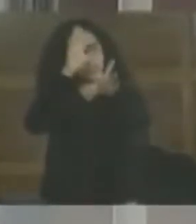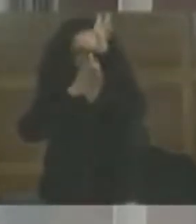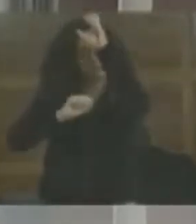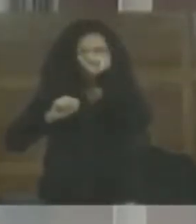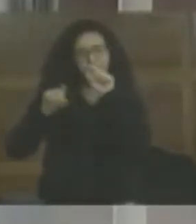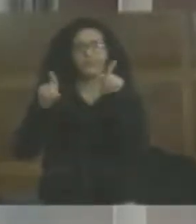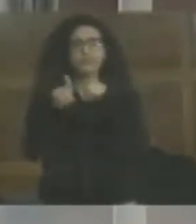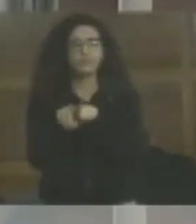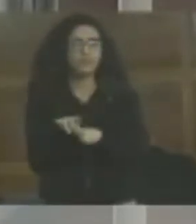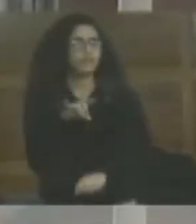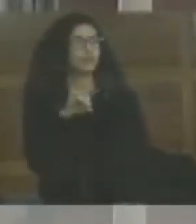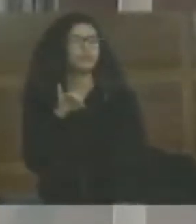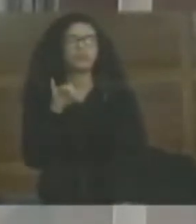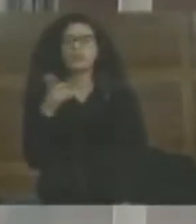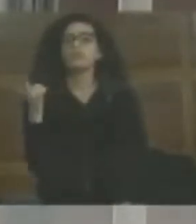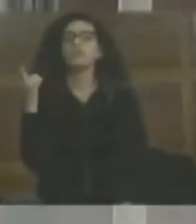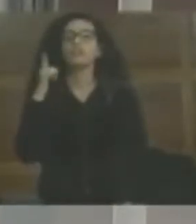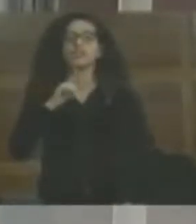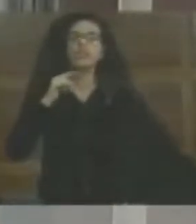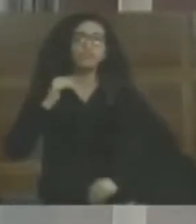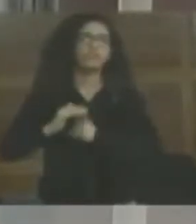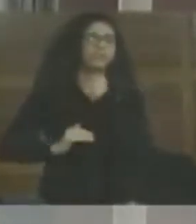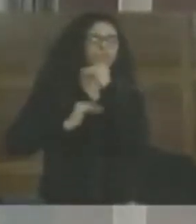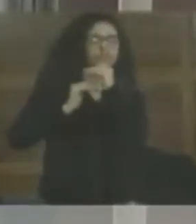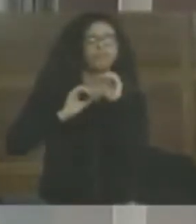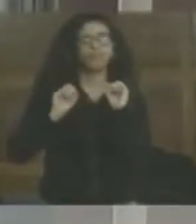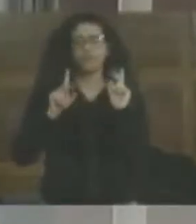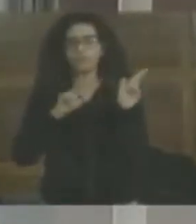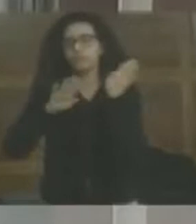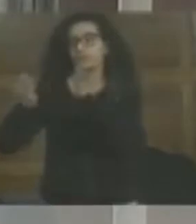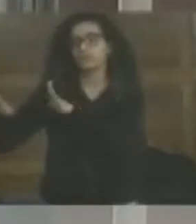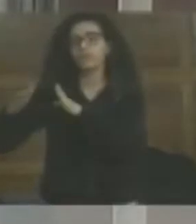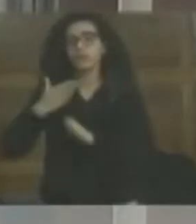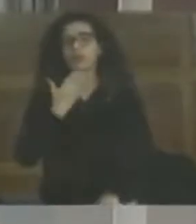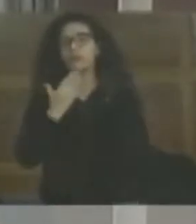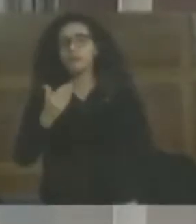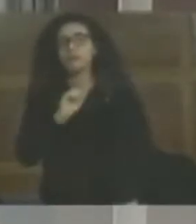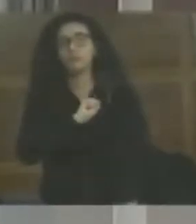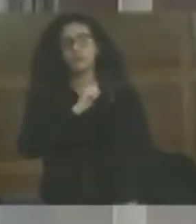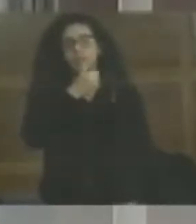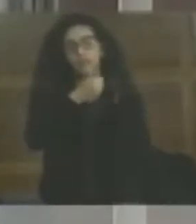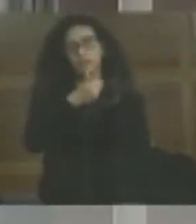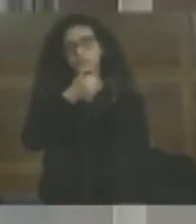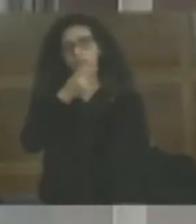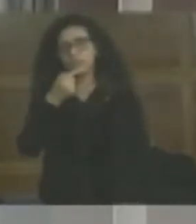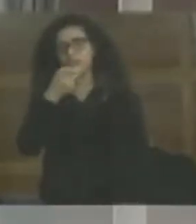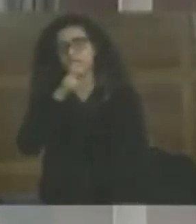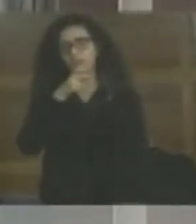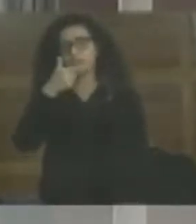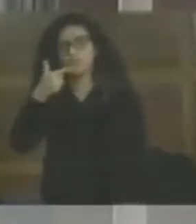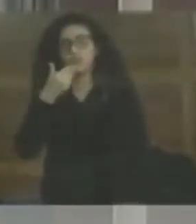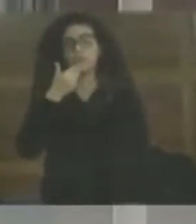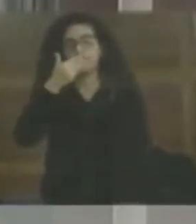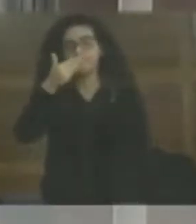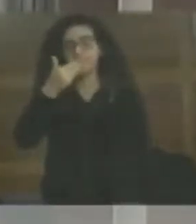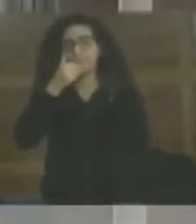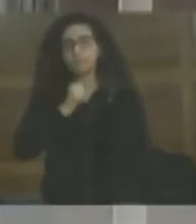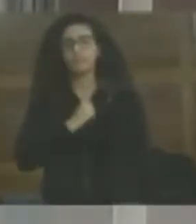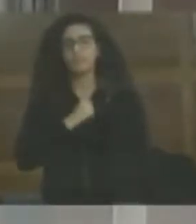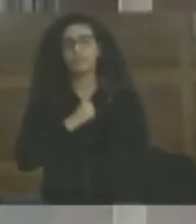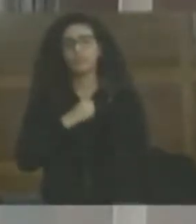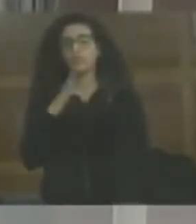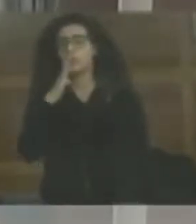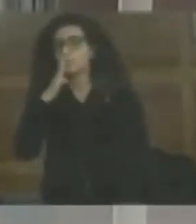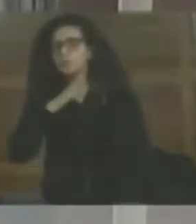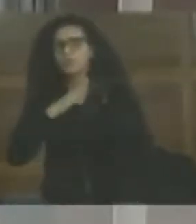assim que a gente vai conseguir andar para frente. Bem, a minha indicação número 1752, eu venho solicitando em caráter de